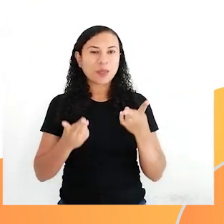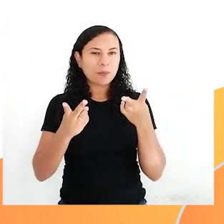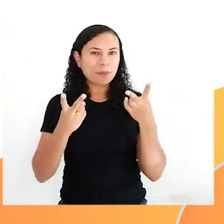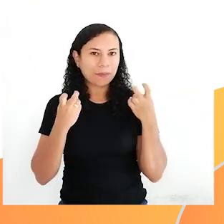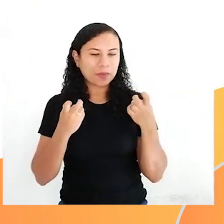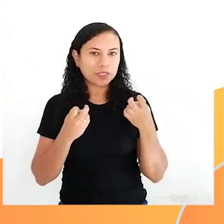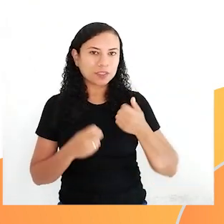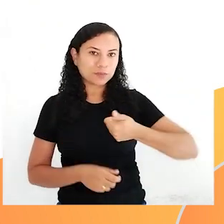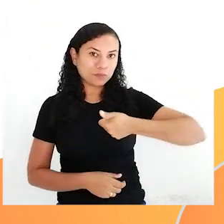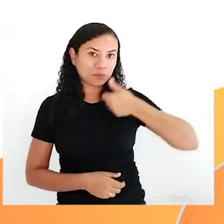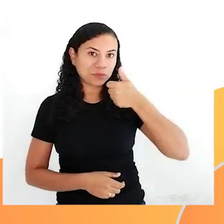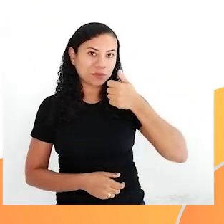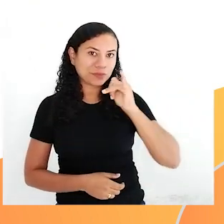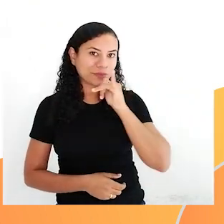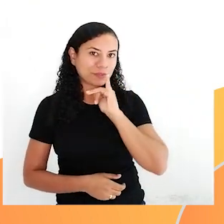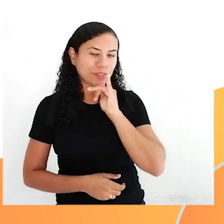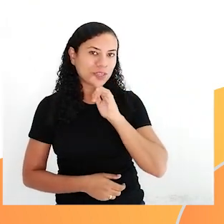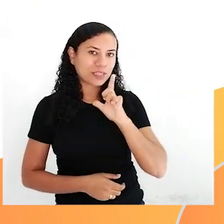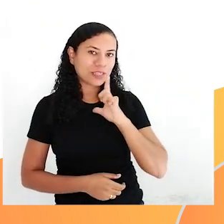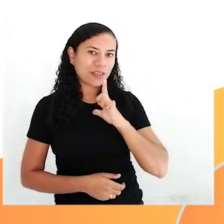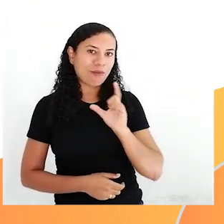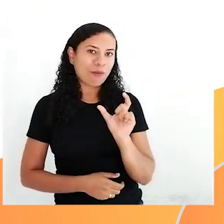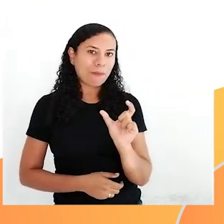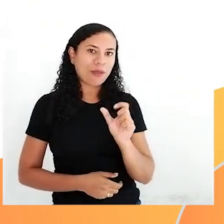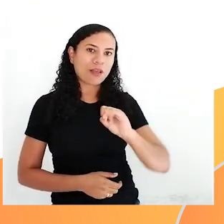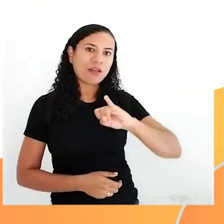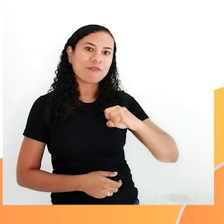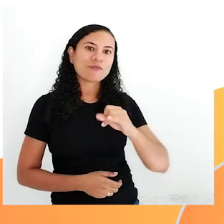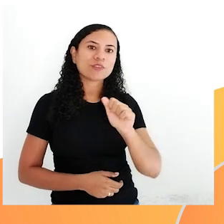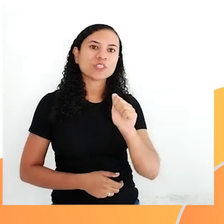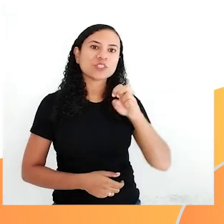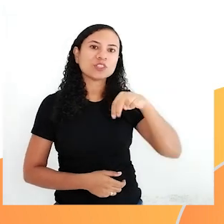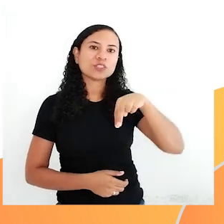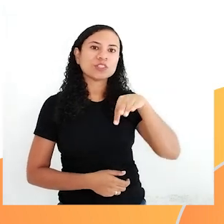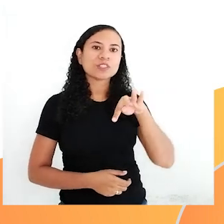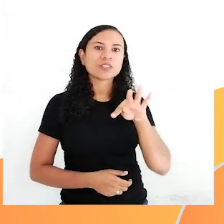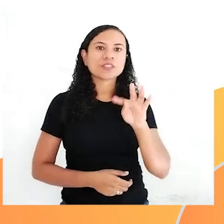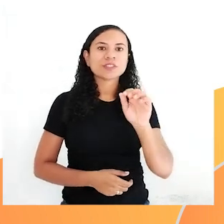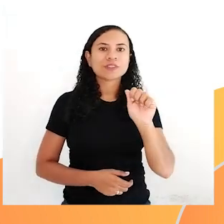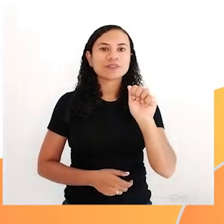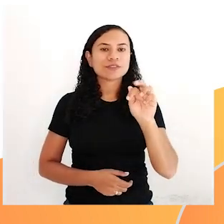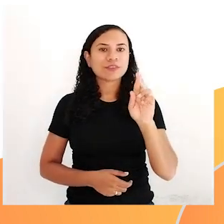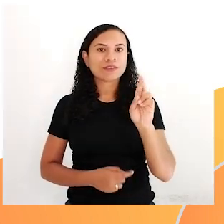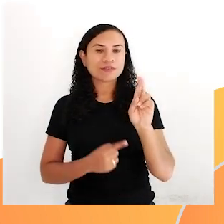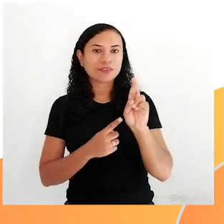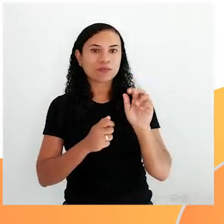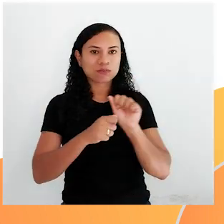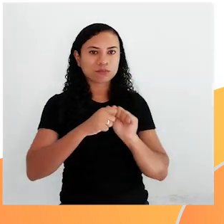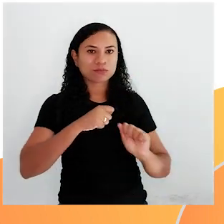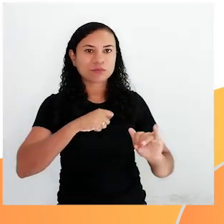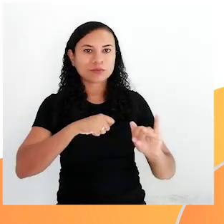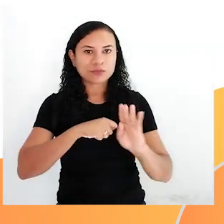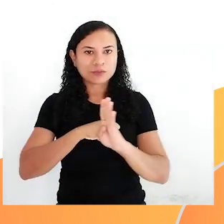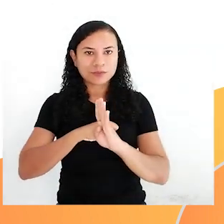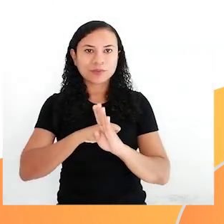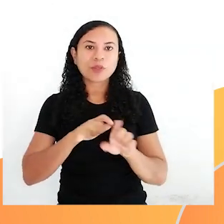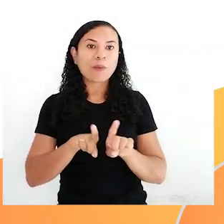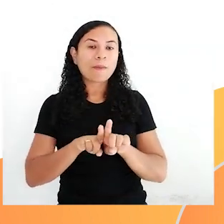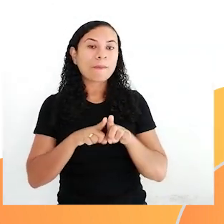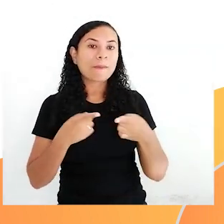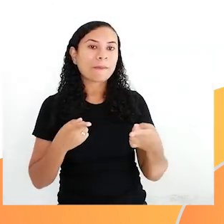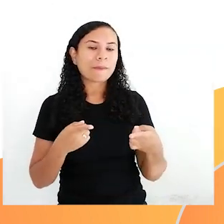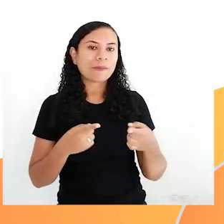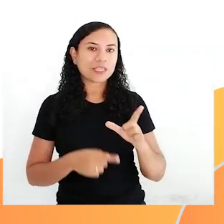no primeiro exemplo temos a palavra jantar sendo um substantivo e no segundo temos a mesma palavra, a